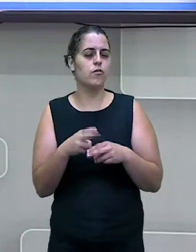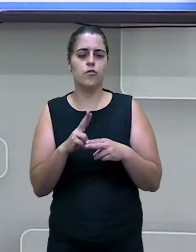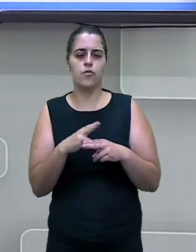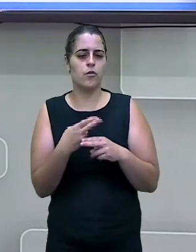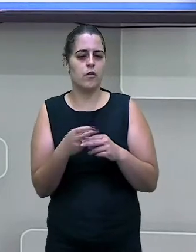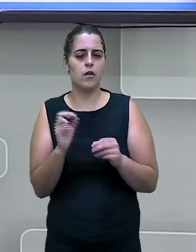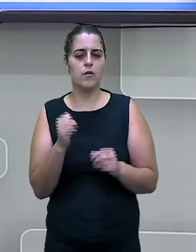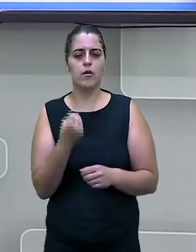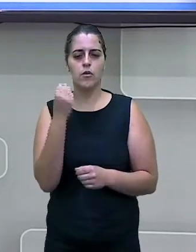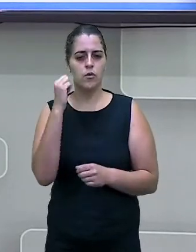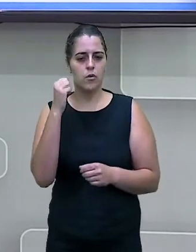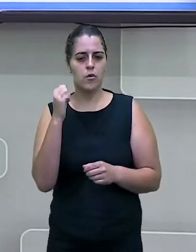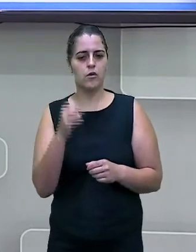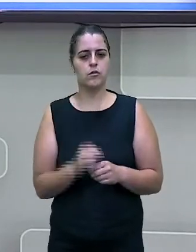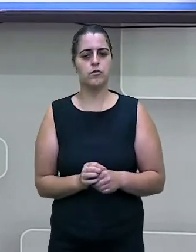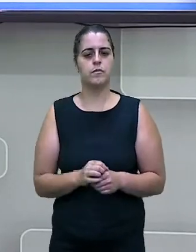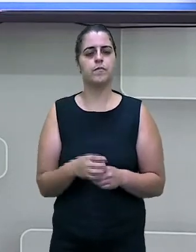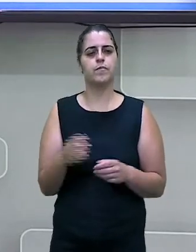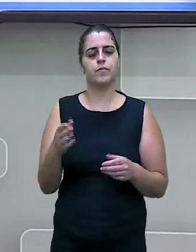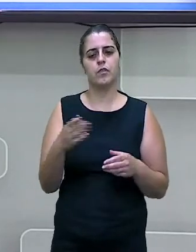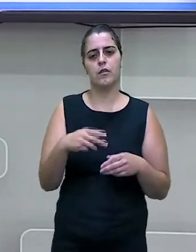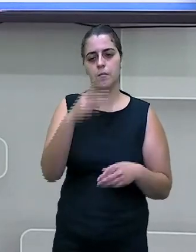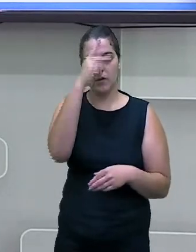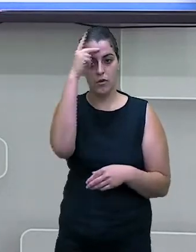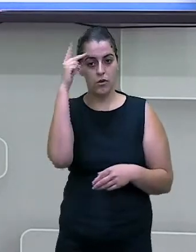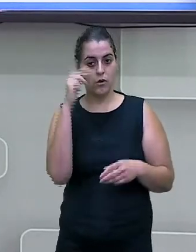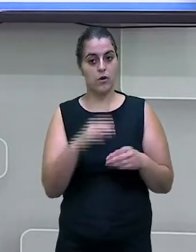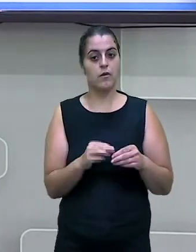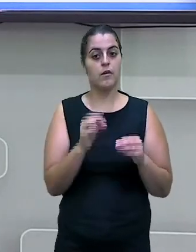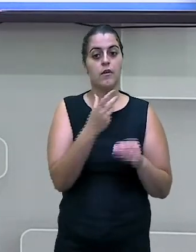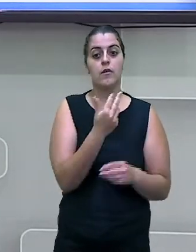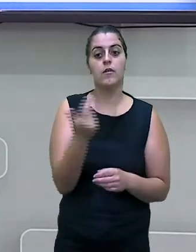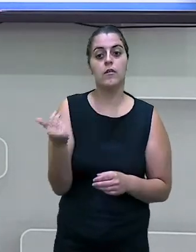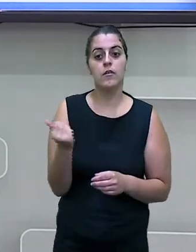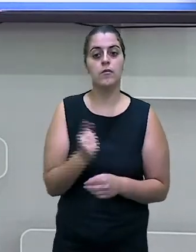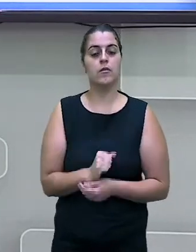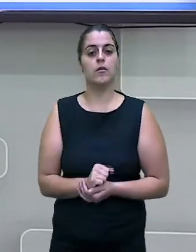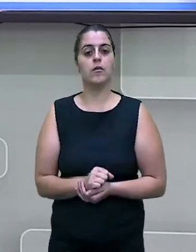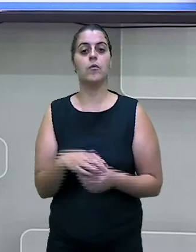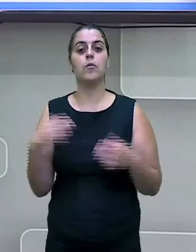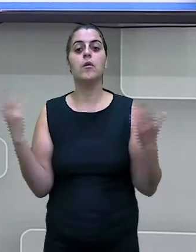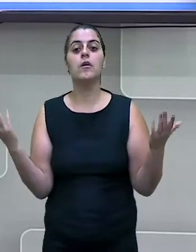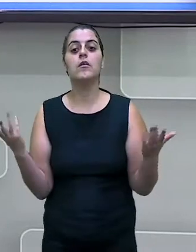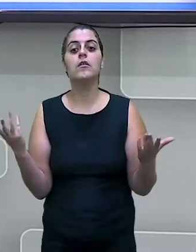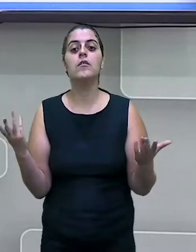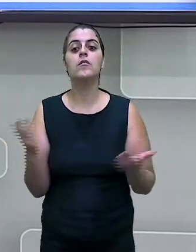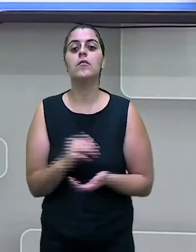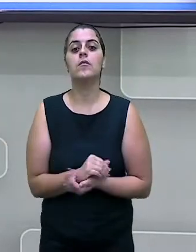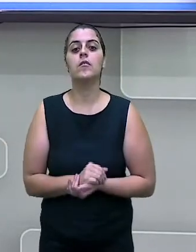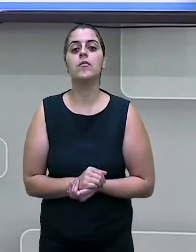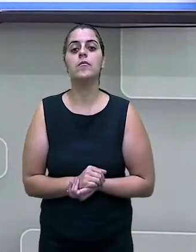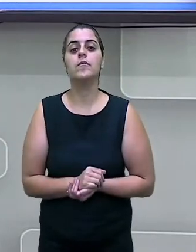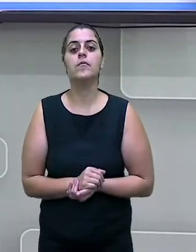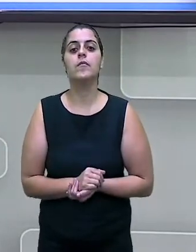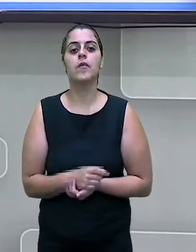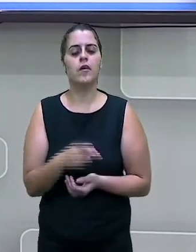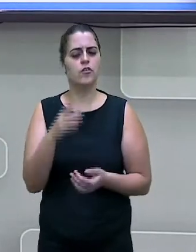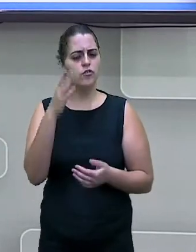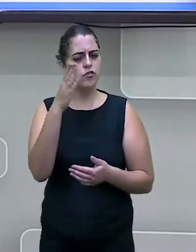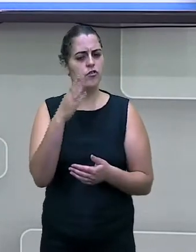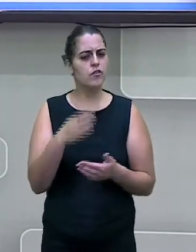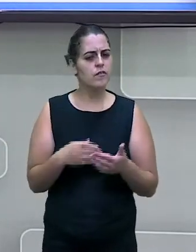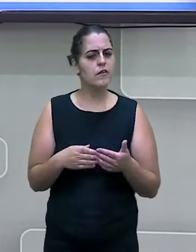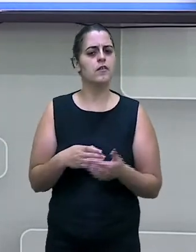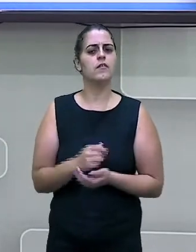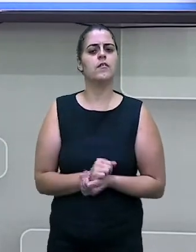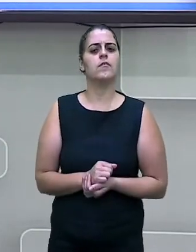exemplo, em 8 pedaços, você vai dividir ele em partes iguais para quais quantidades? Então aí a divisão